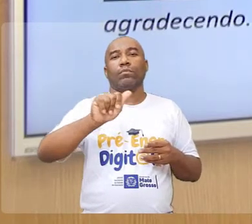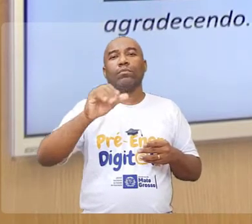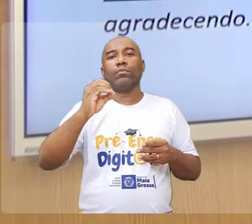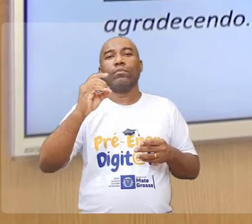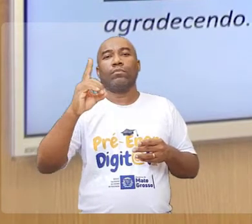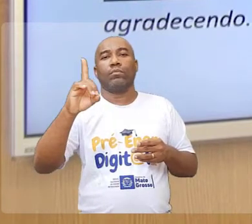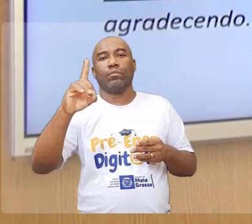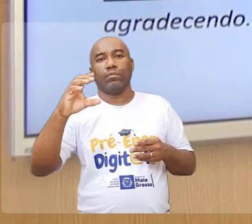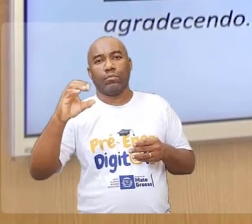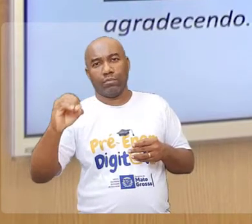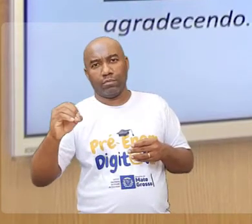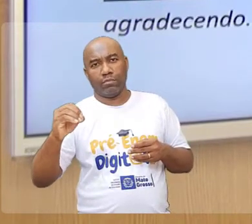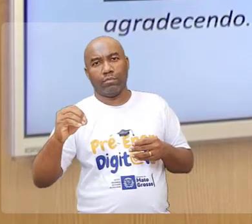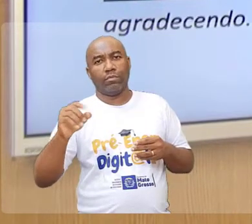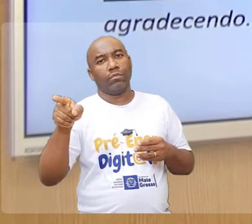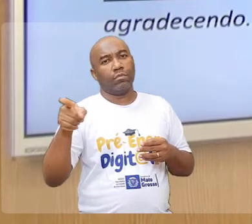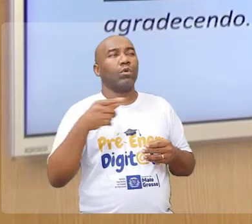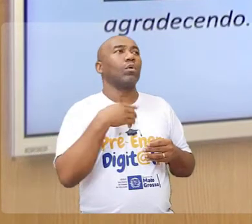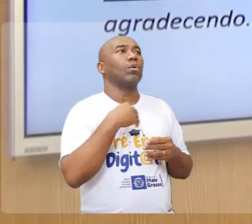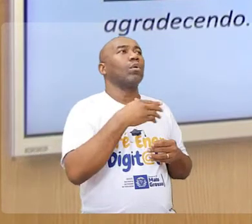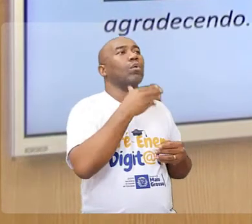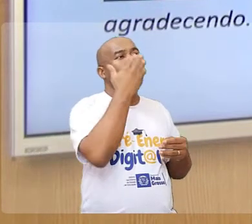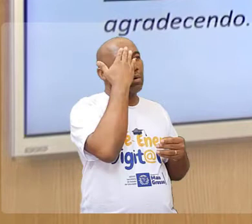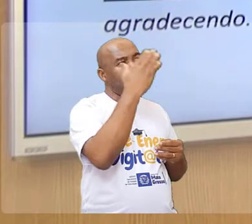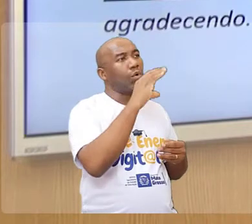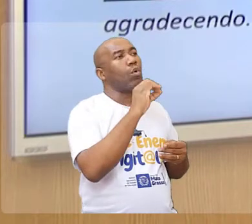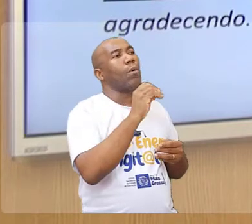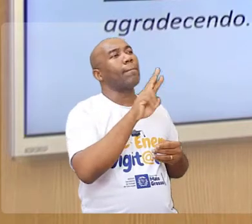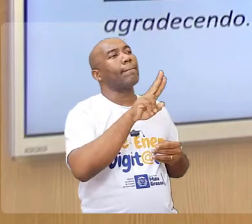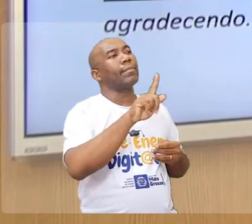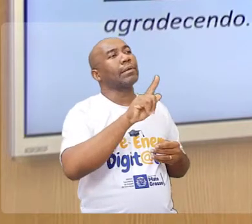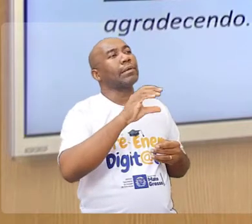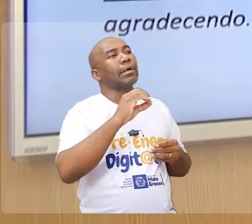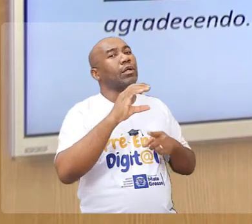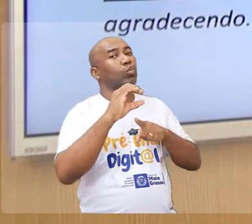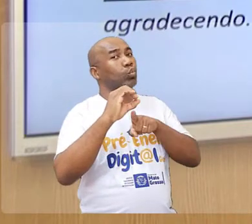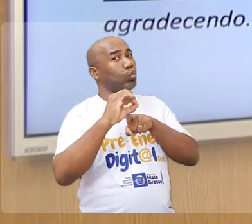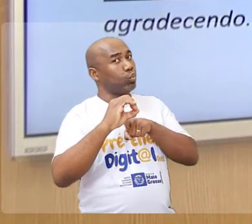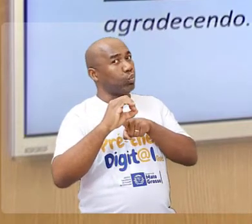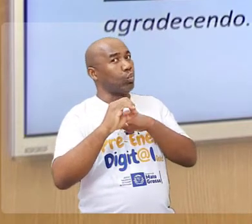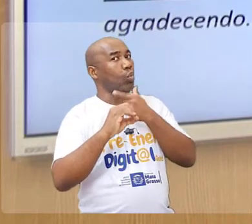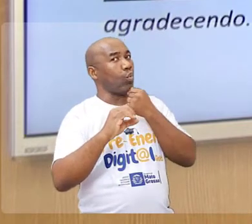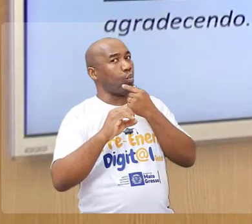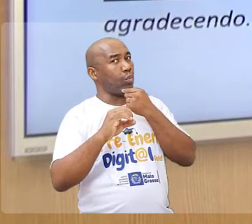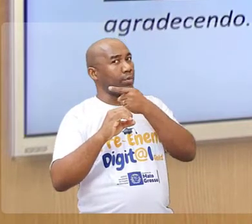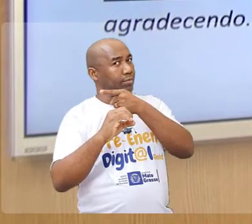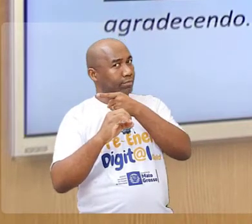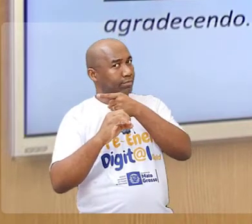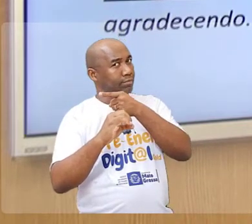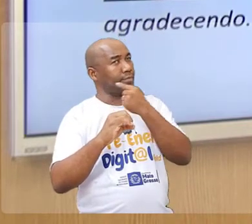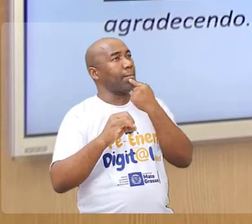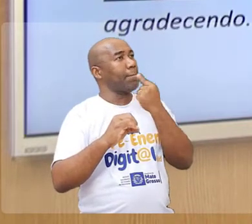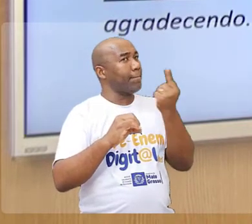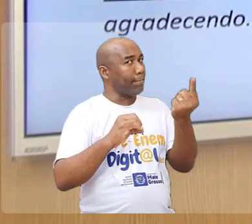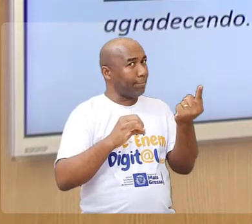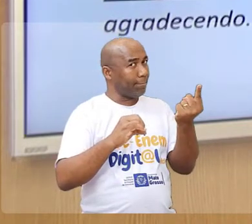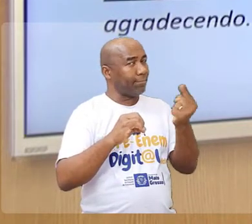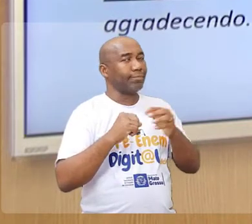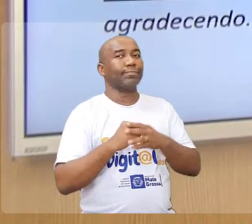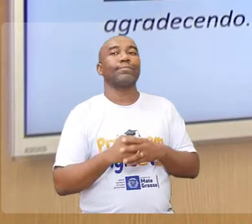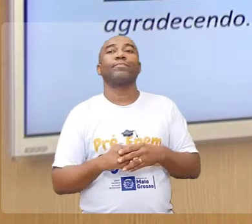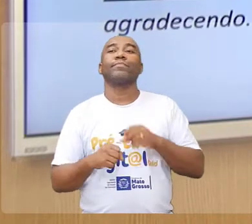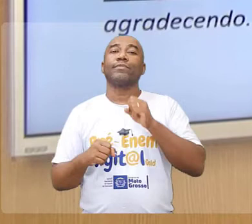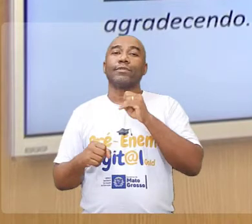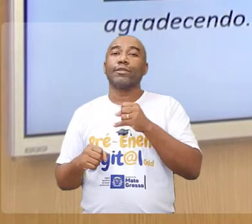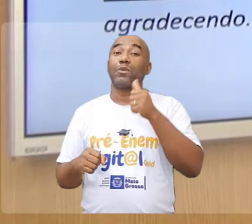dizer no sentido masculino. Obrigado, eu recebi algo de uma pessoa. Eu sou